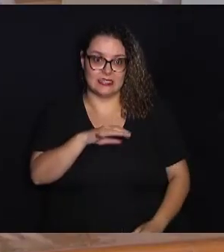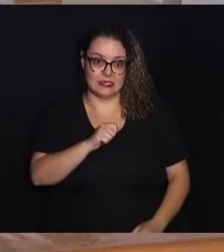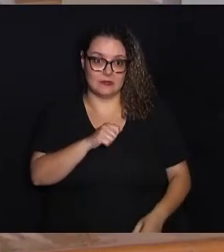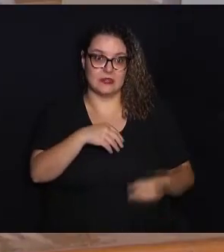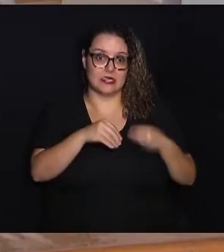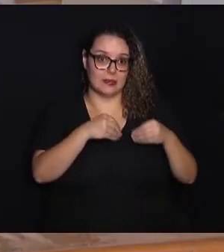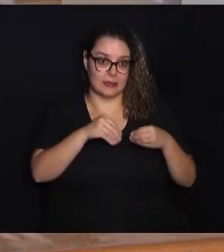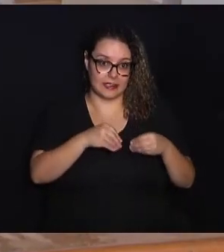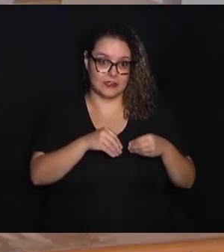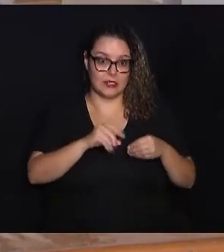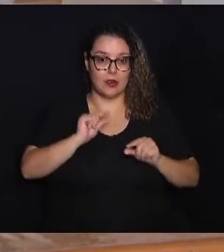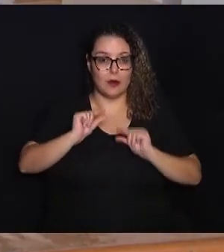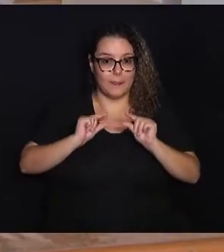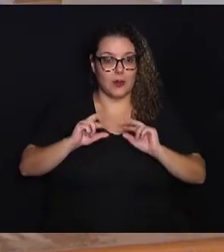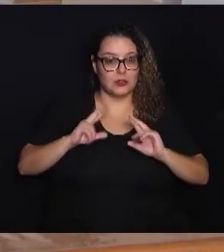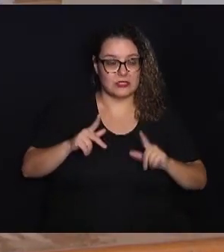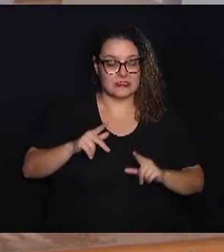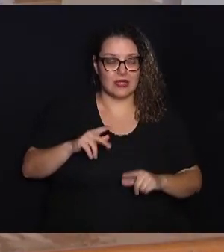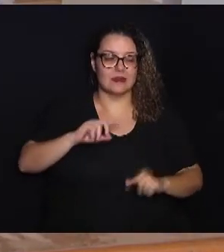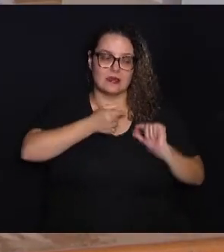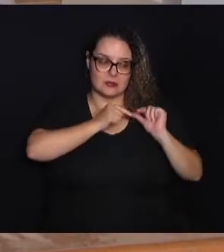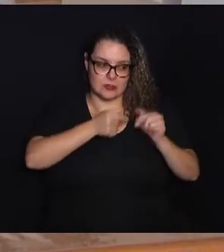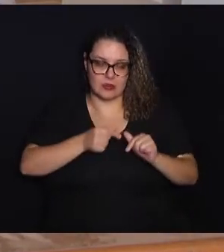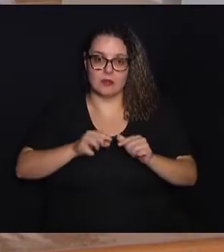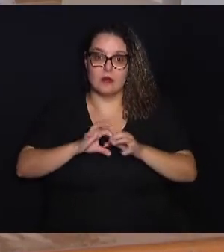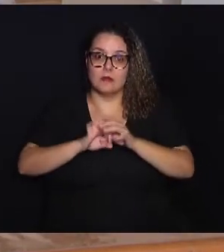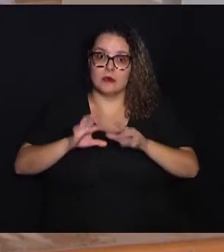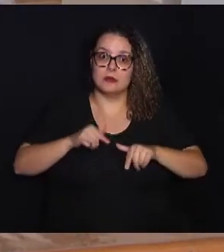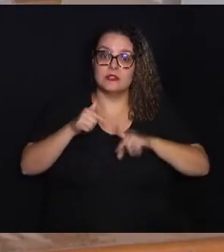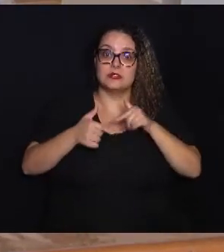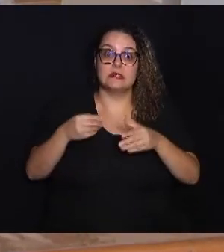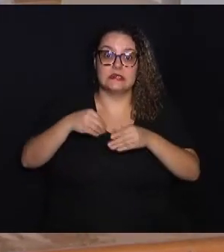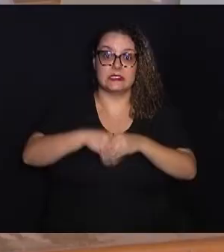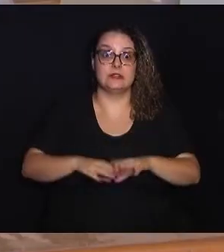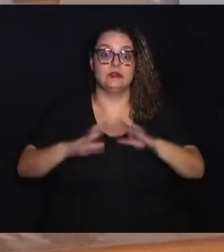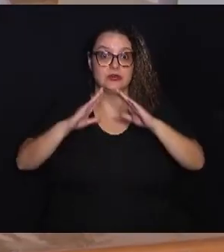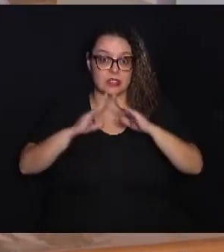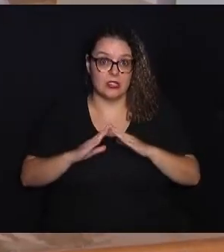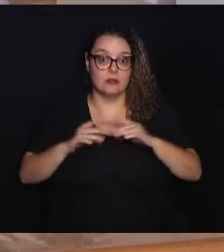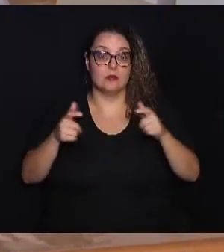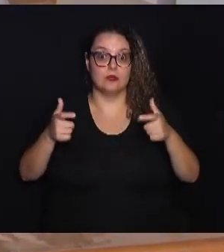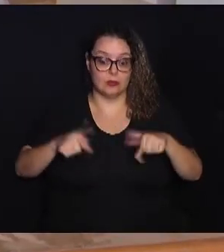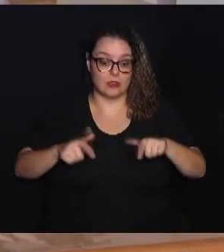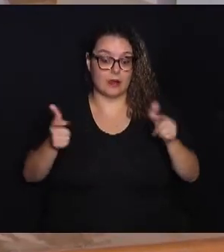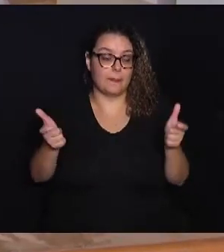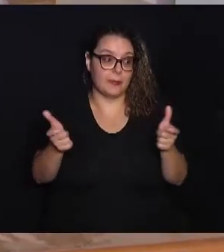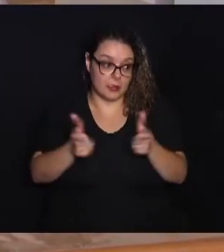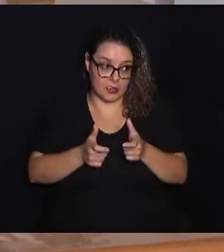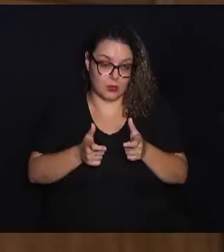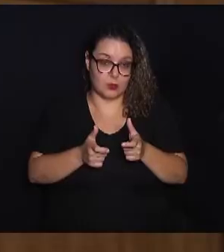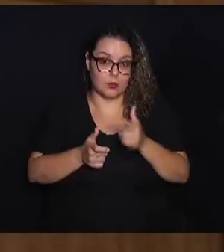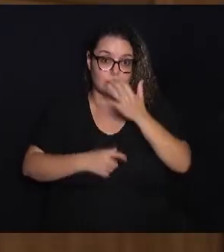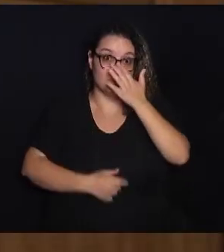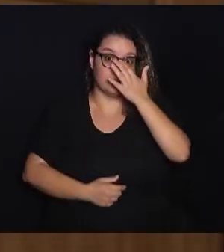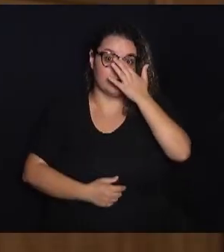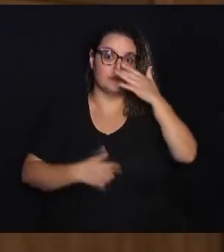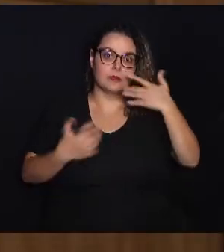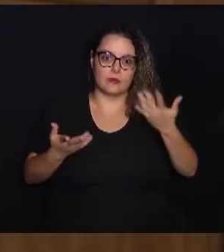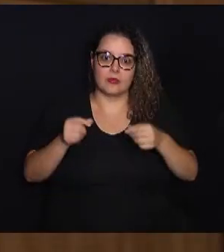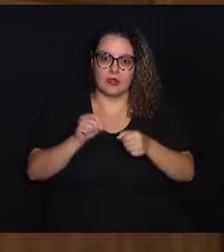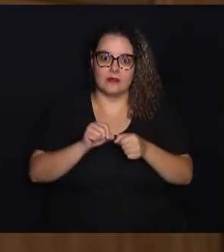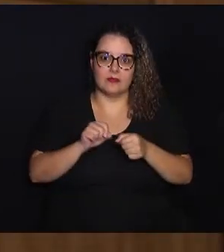tradicional e ela permite que a gente trabalhe com ela dentro de casa, num espaço pequeno. E faça